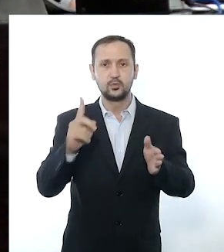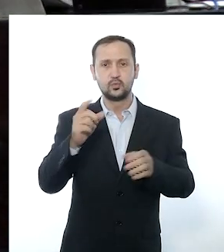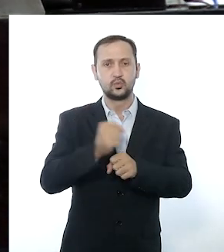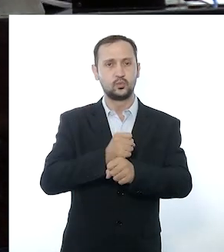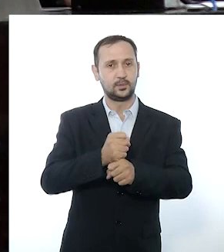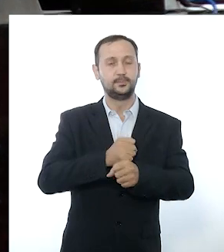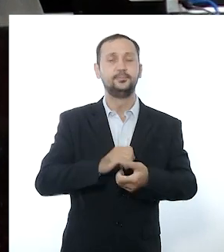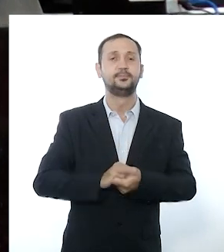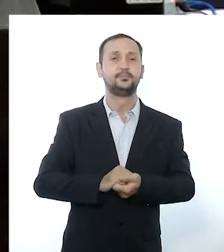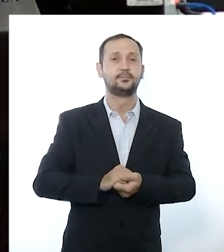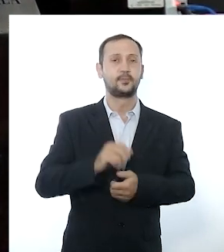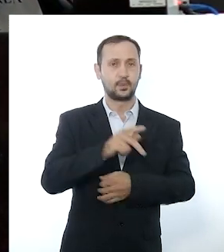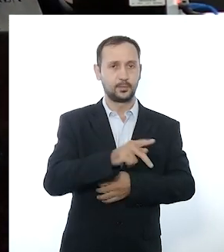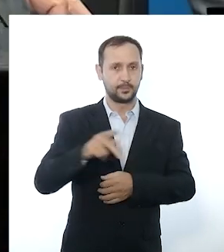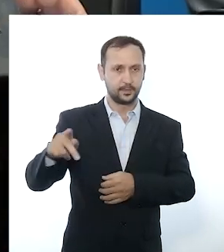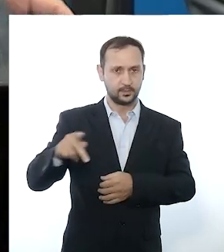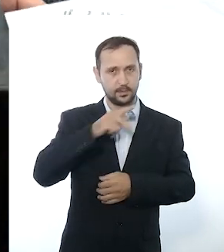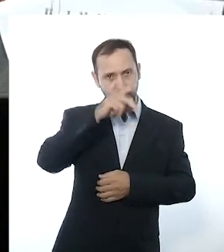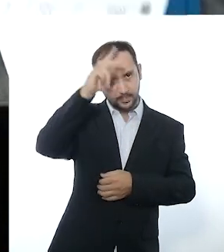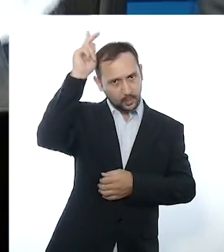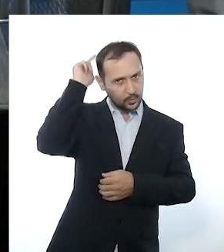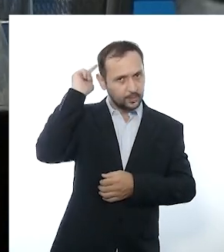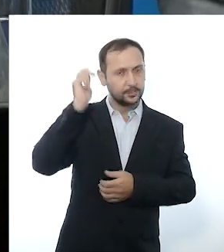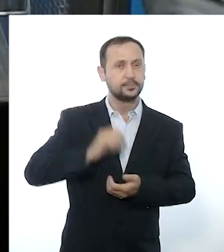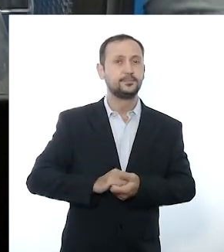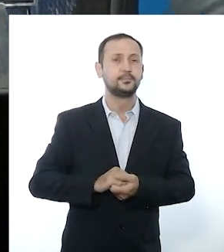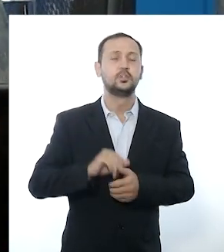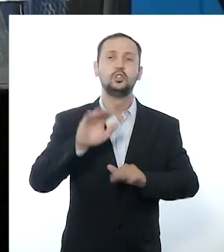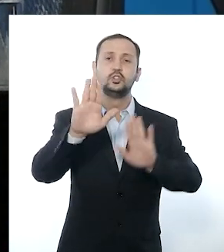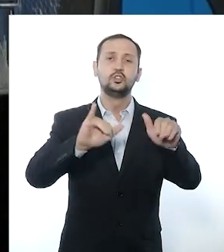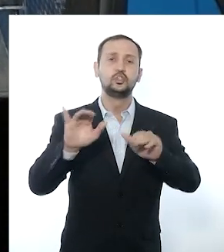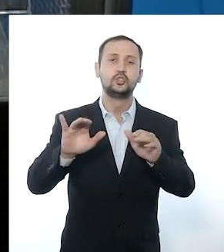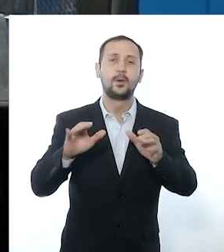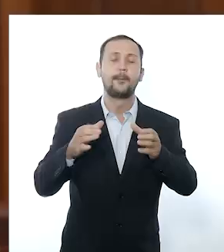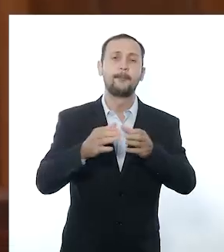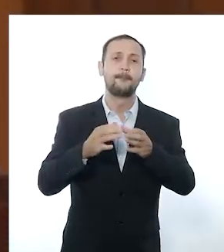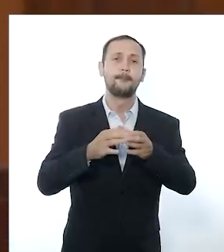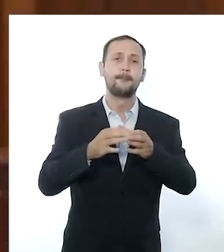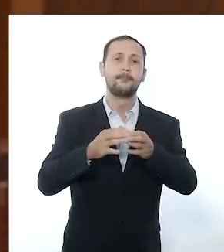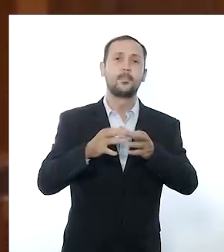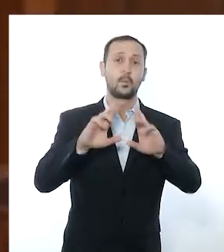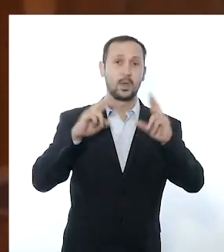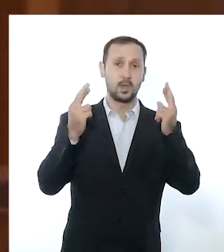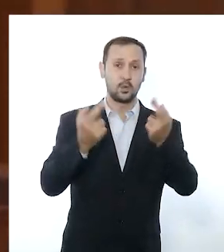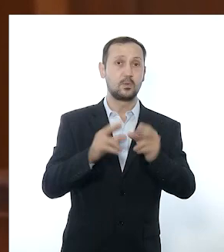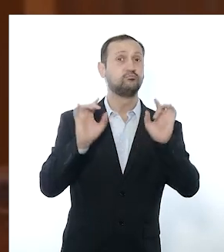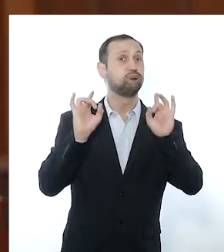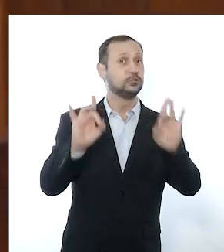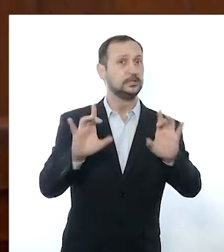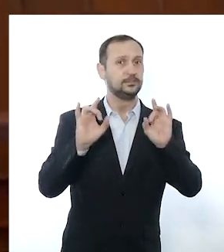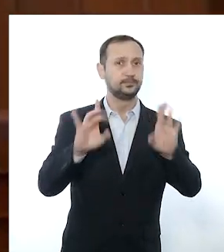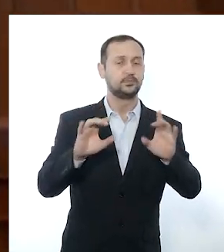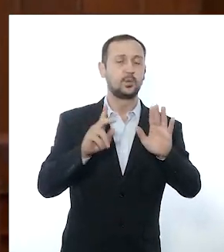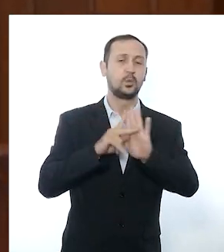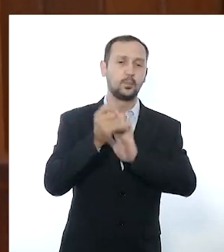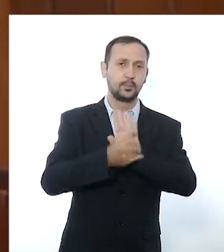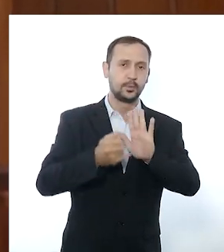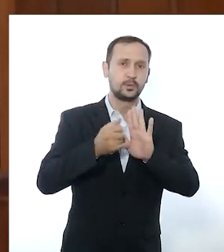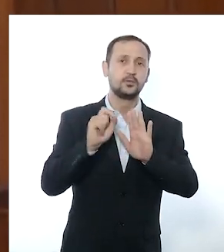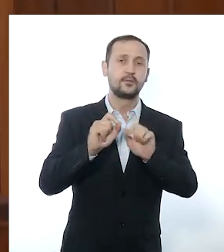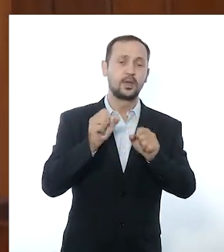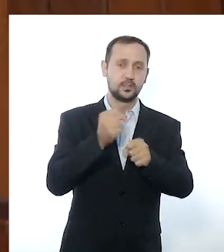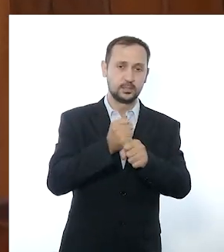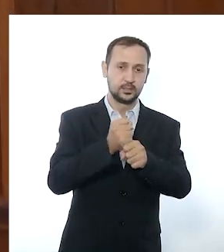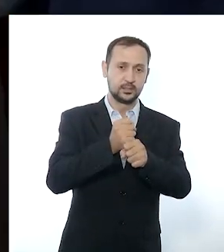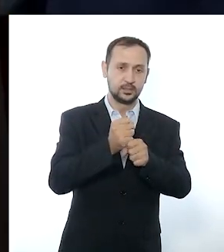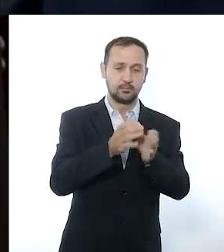presidente, deputado Paulo Correa, convocou uma sessão extraordinária. Com isso, o projeto que prorroga o abono por